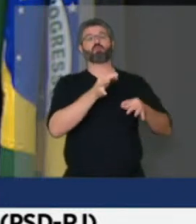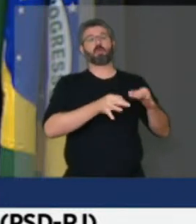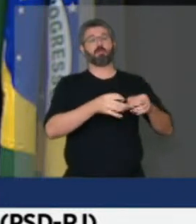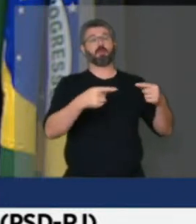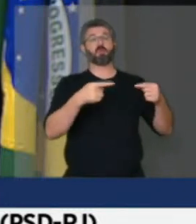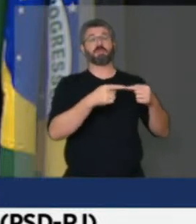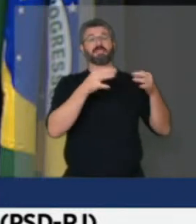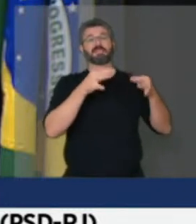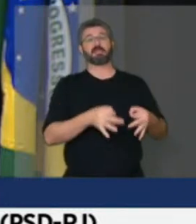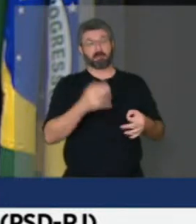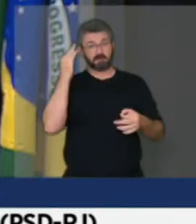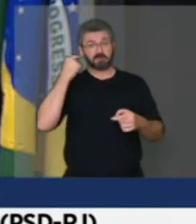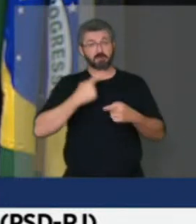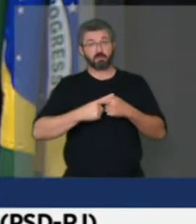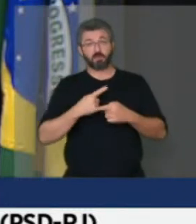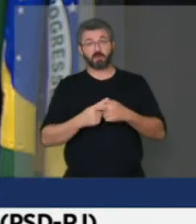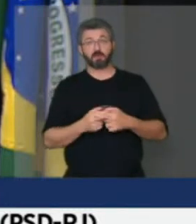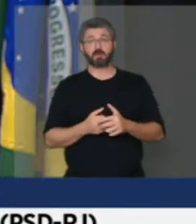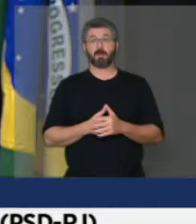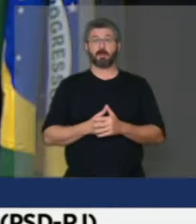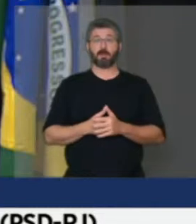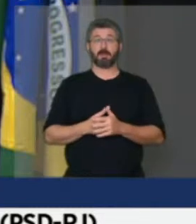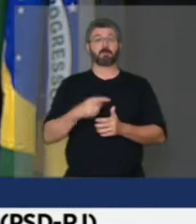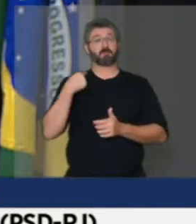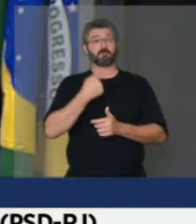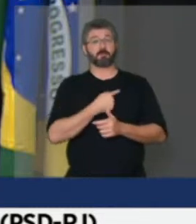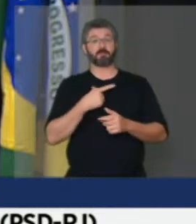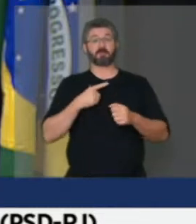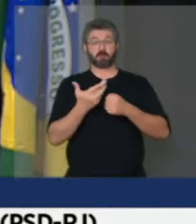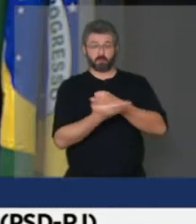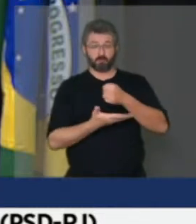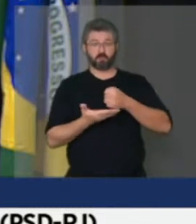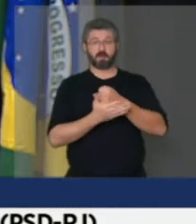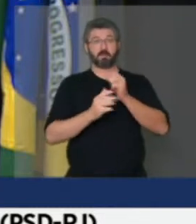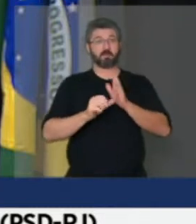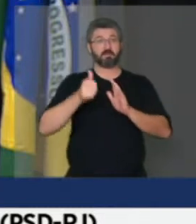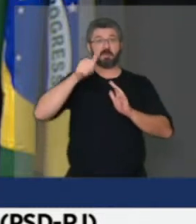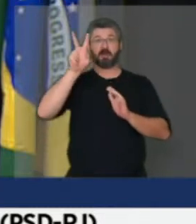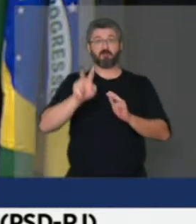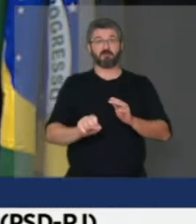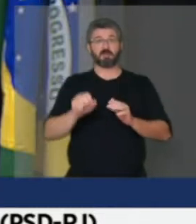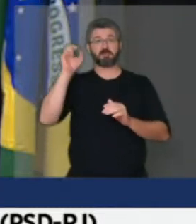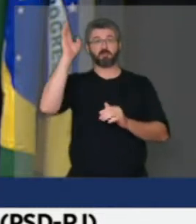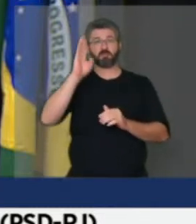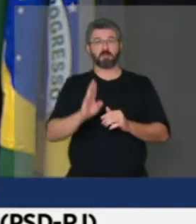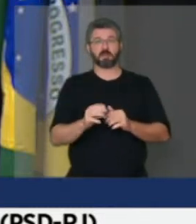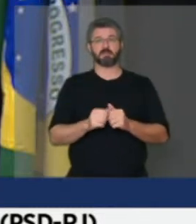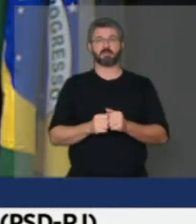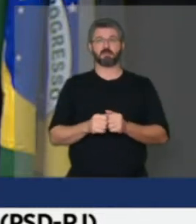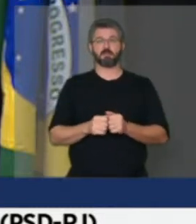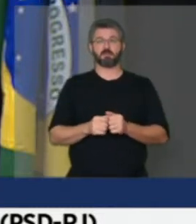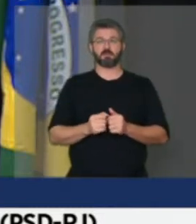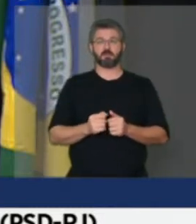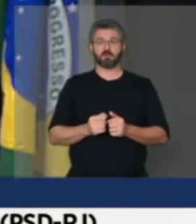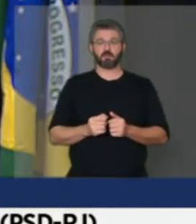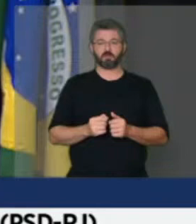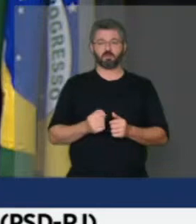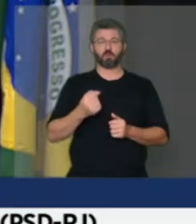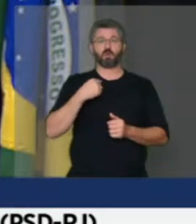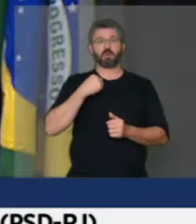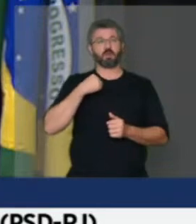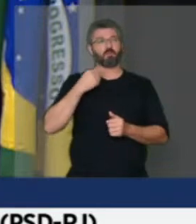Sabe por quê, excelências? Porque nós estamos fundamentando pela primeira vez no país, ao que eu tenho